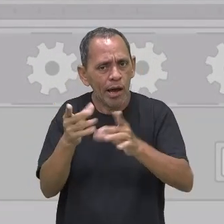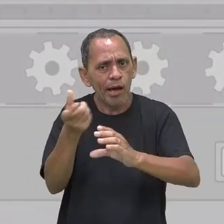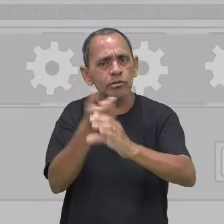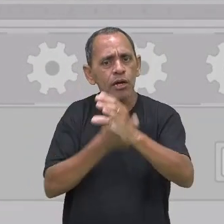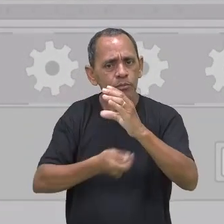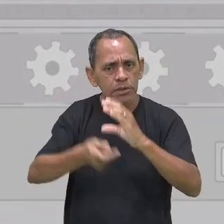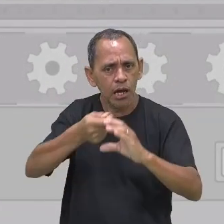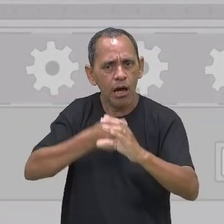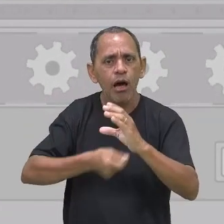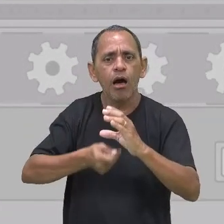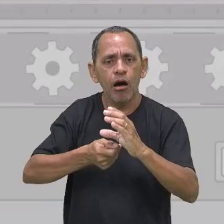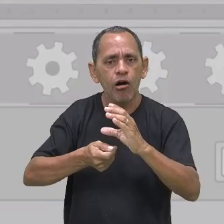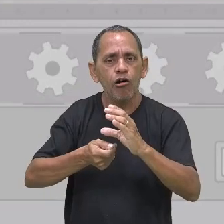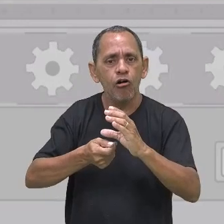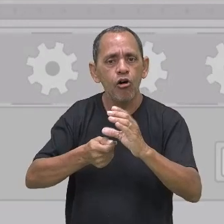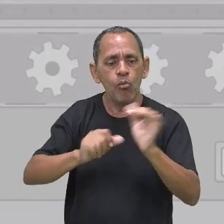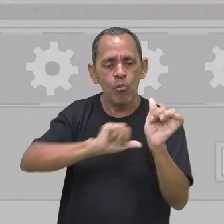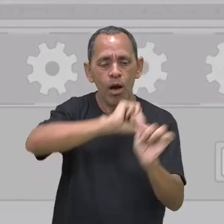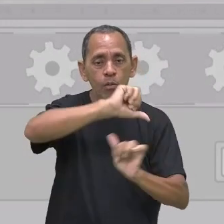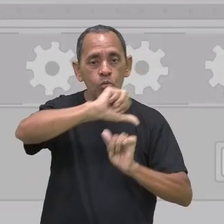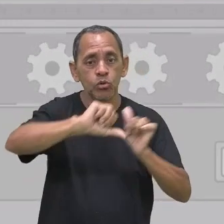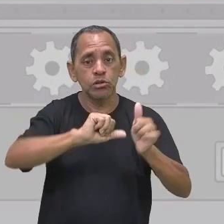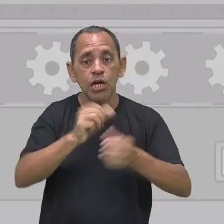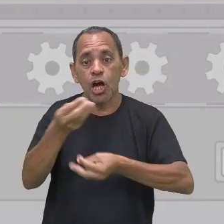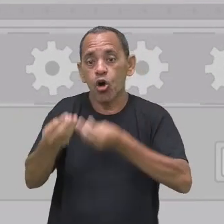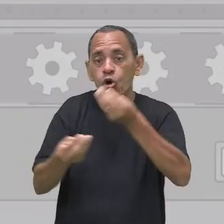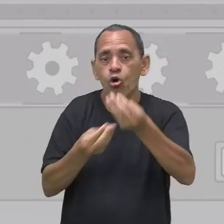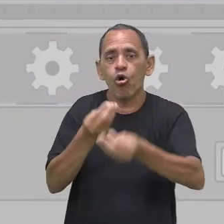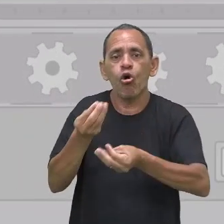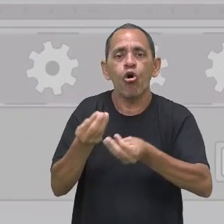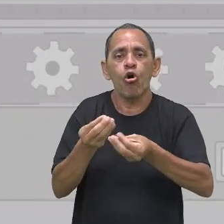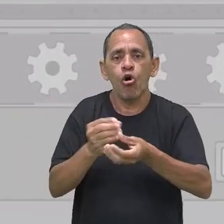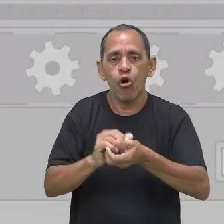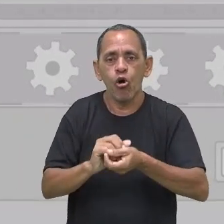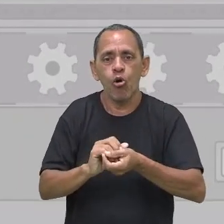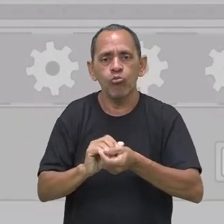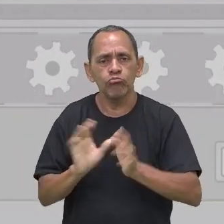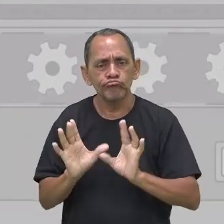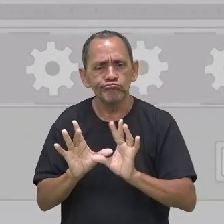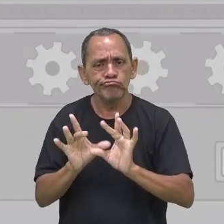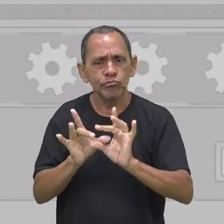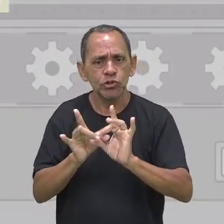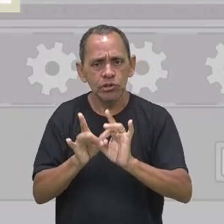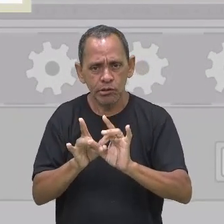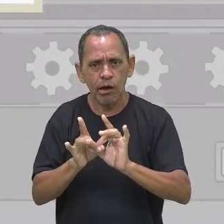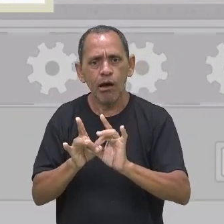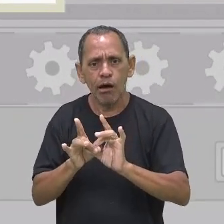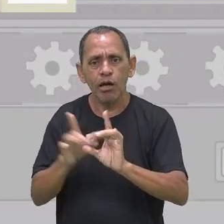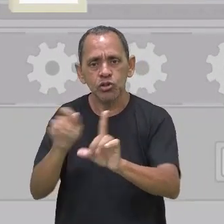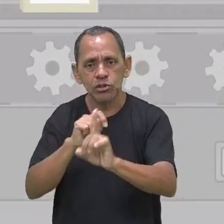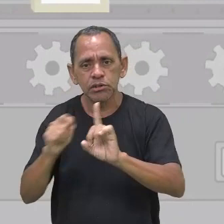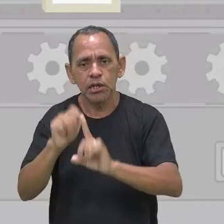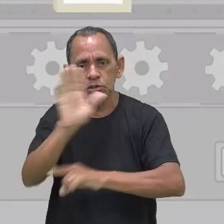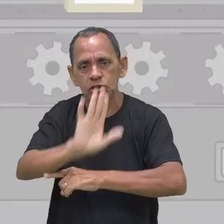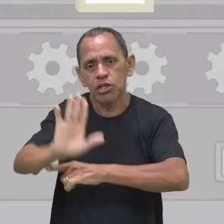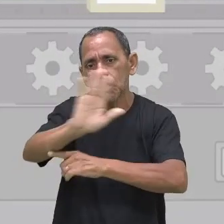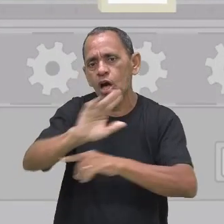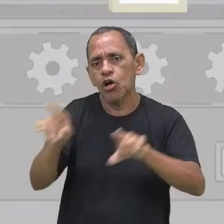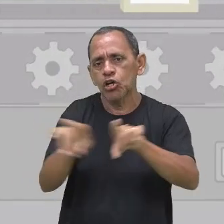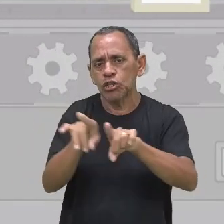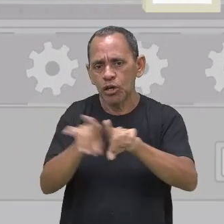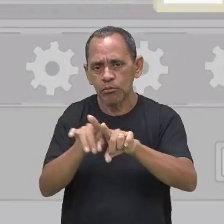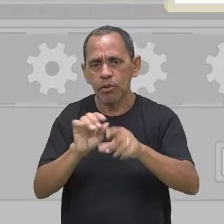se transformar no sentido de alienação para a sociedade em geral, principalmente para a